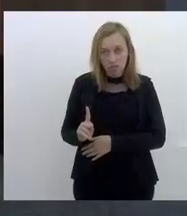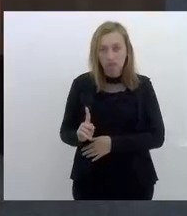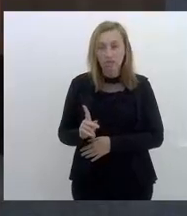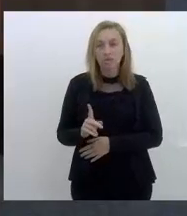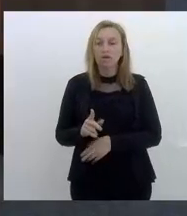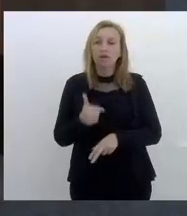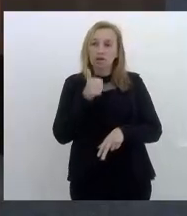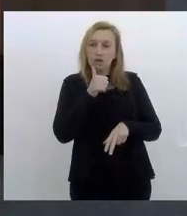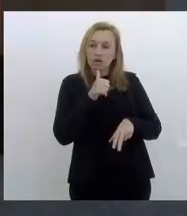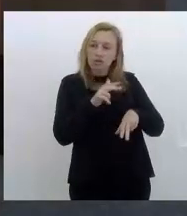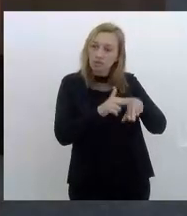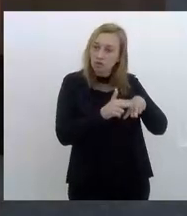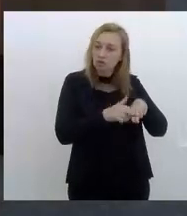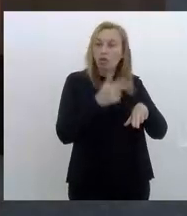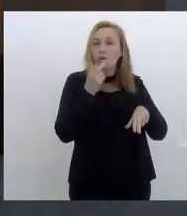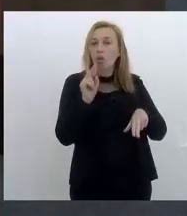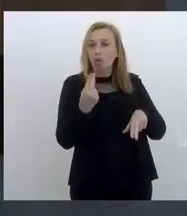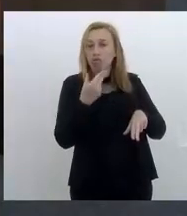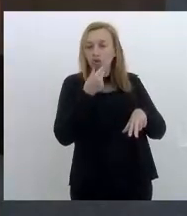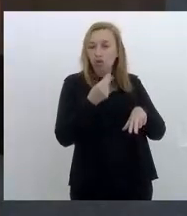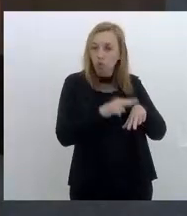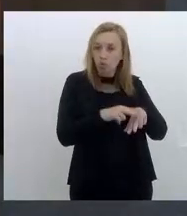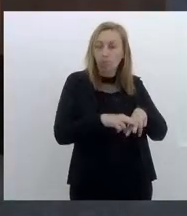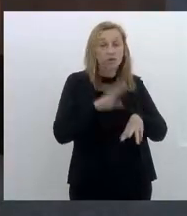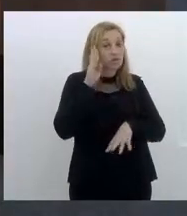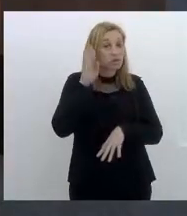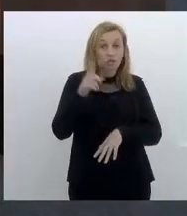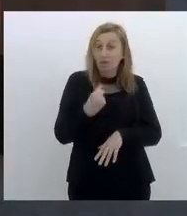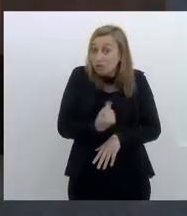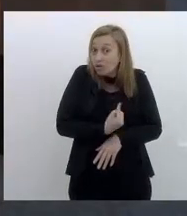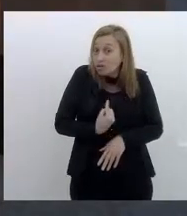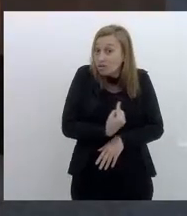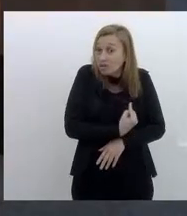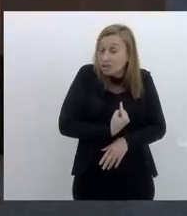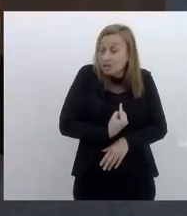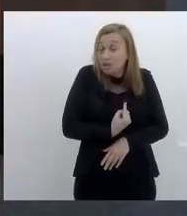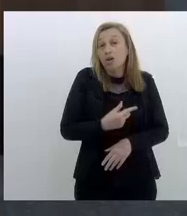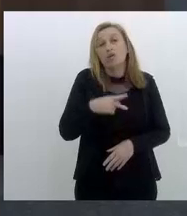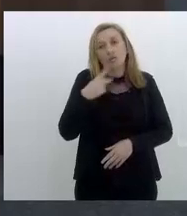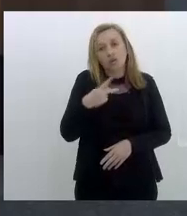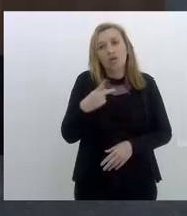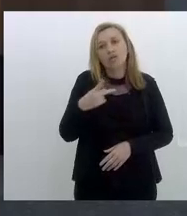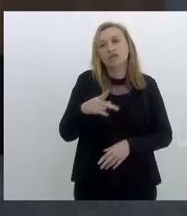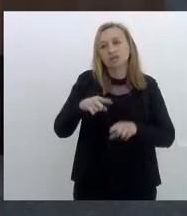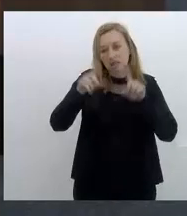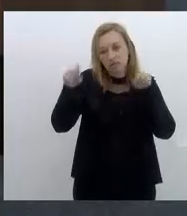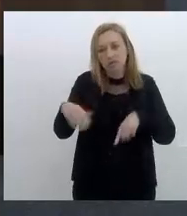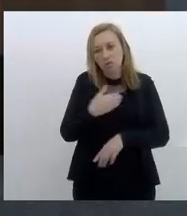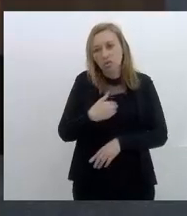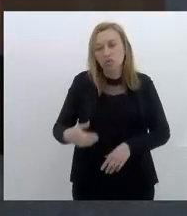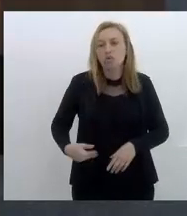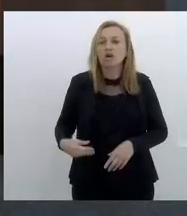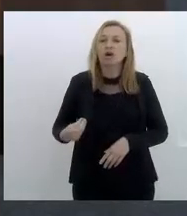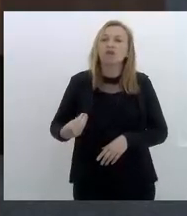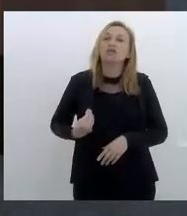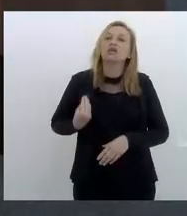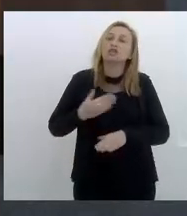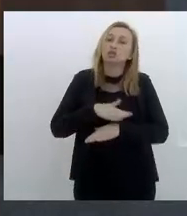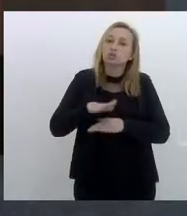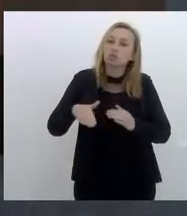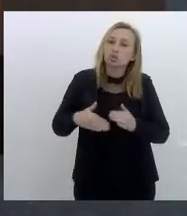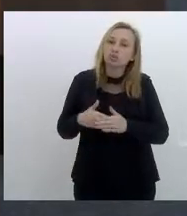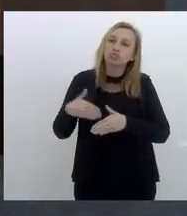as nossas viúvas vão para os nossos viúvos mas principalmente para nós que eu digo Servidor Público que a vida inteira